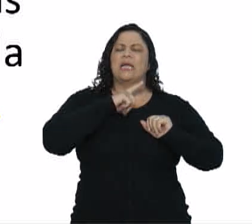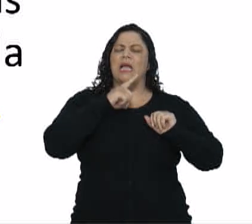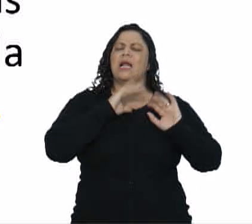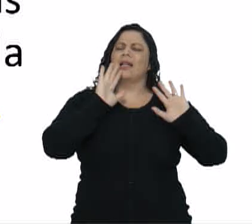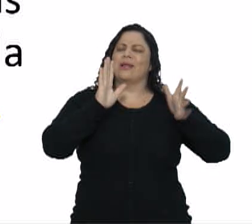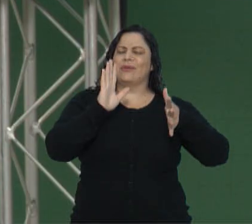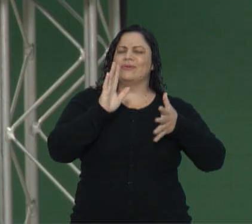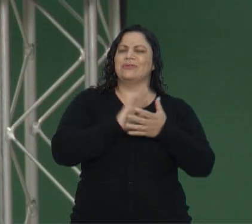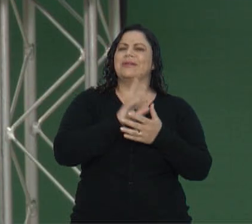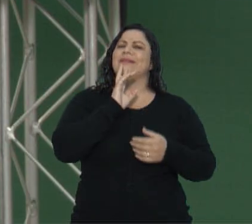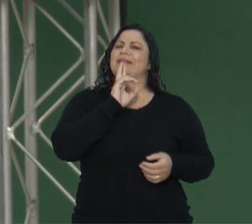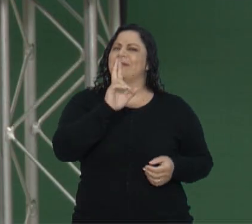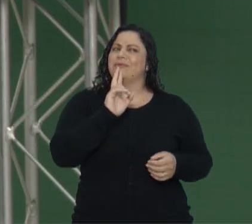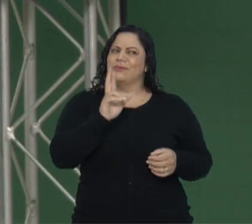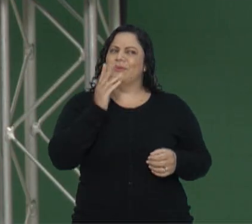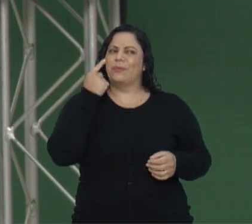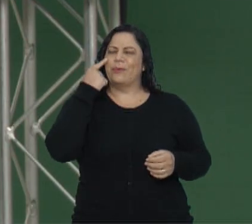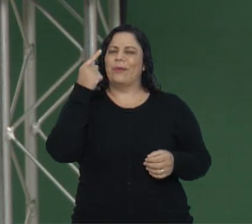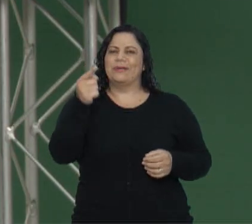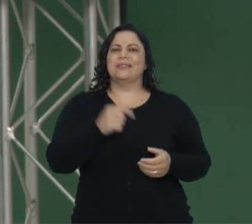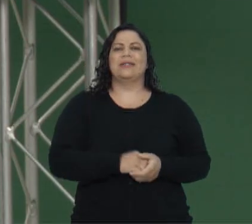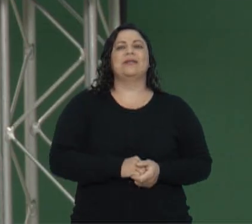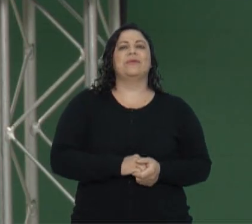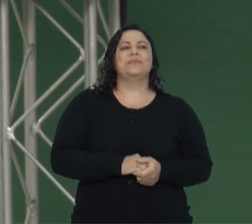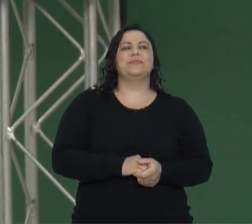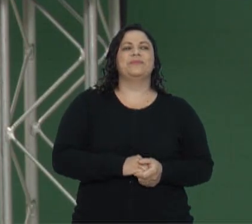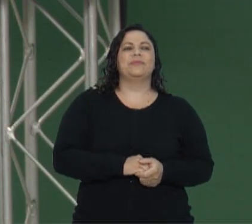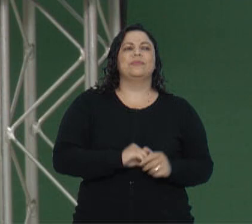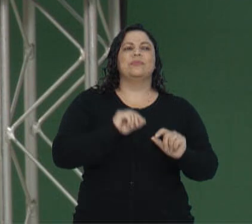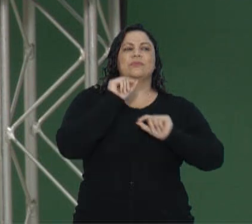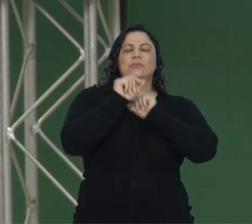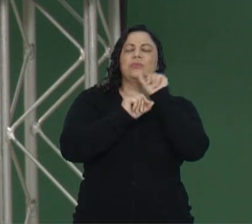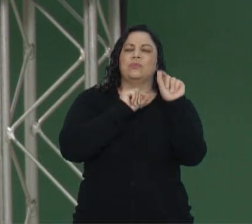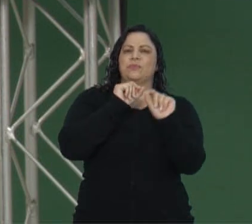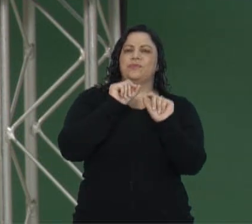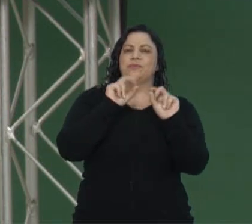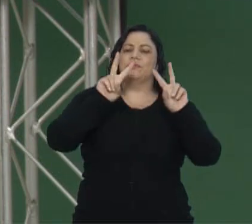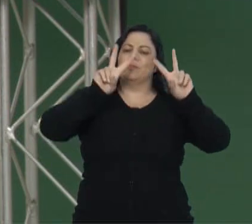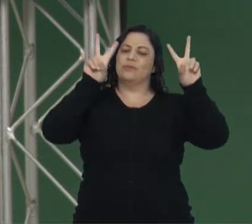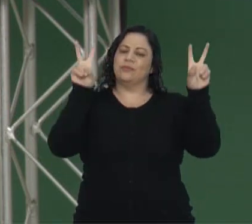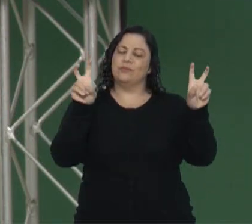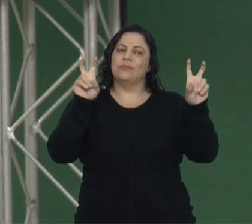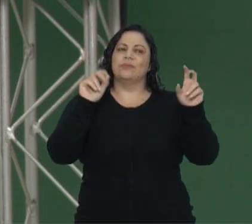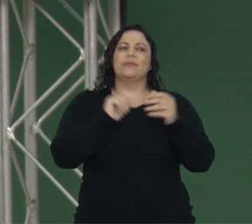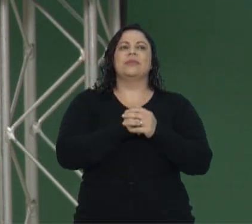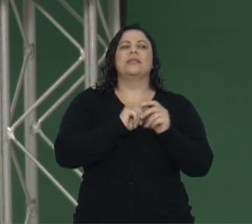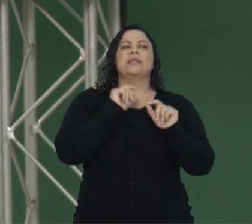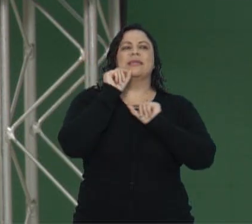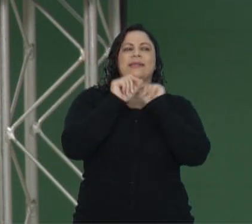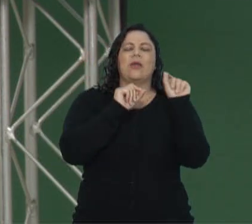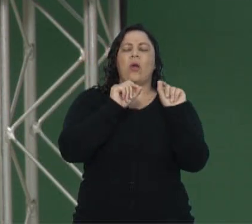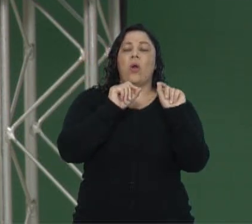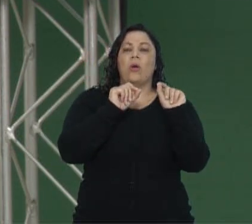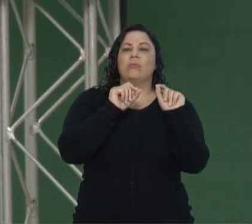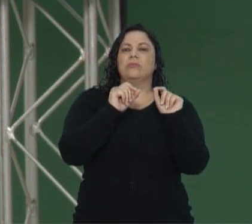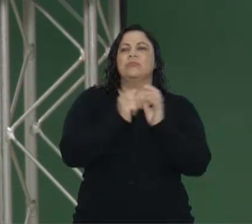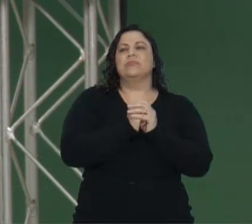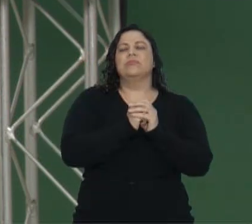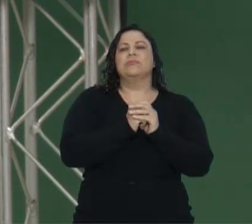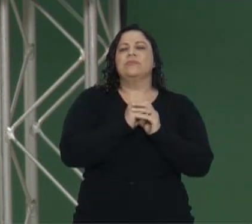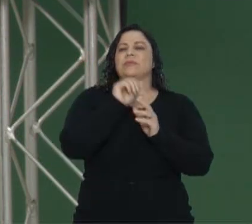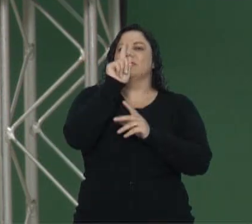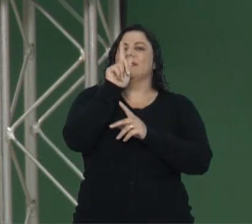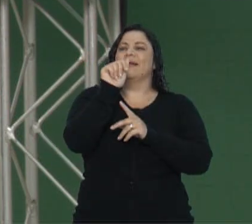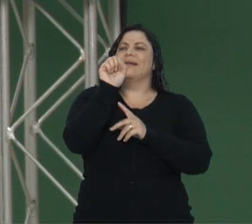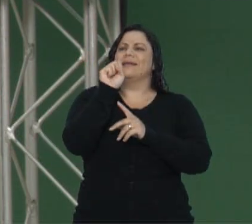gabaritinho, né? Anteriormente. Sugestão, gasto, empregado, né? Então, despendido, despendido